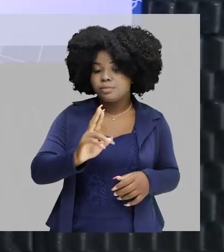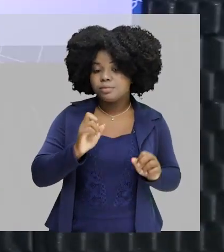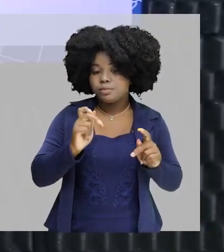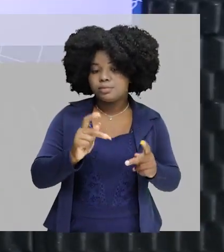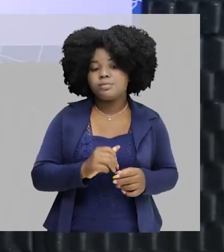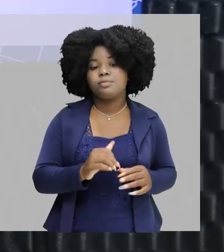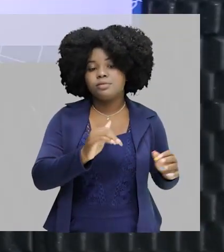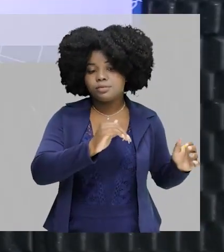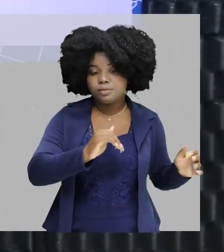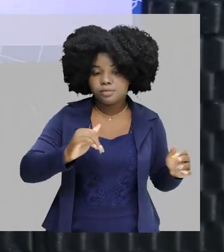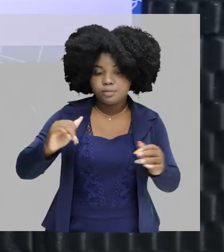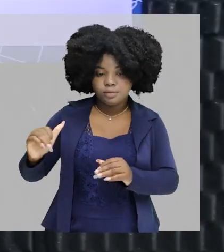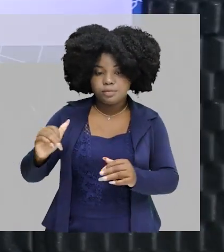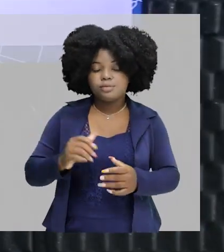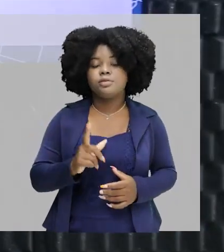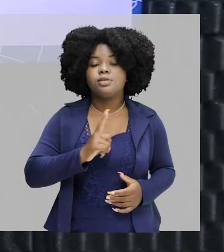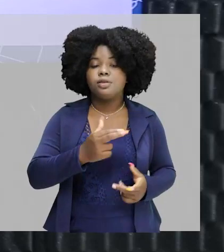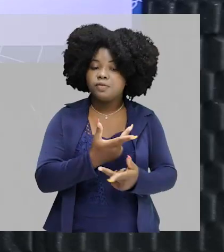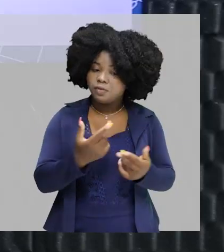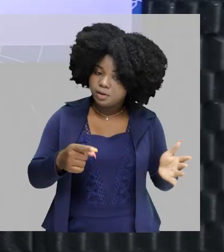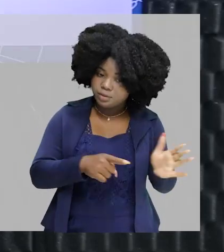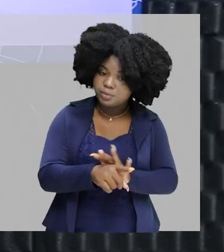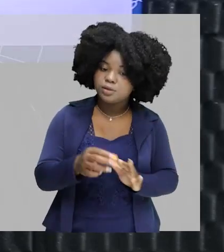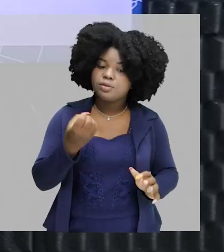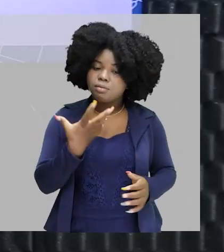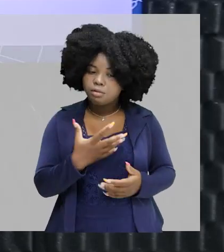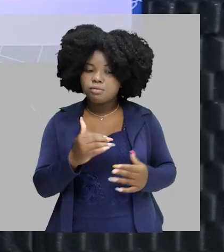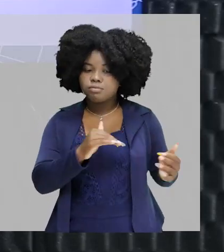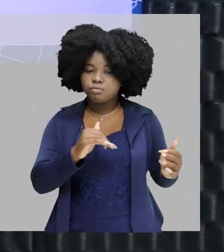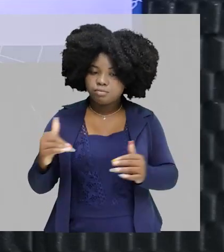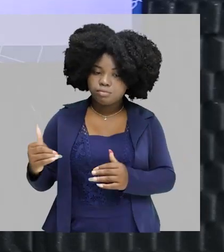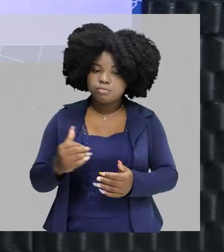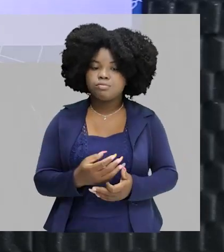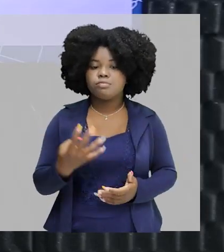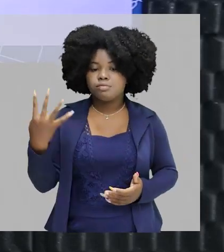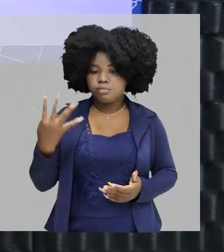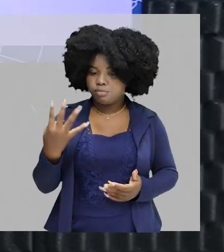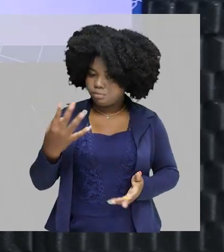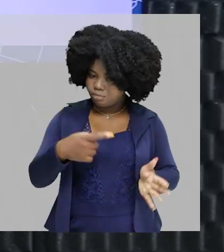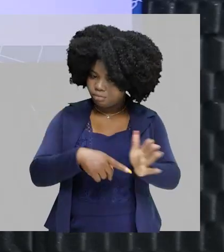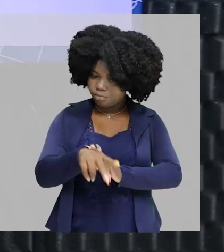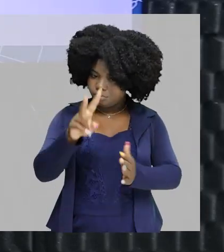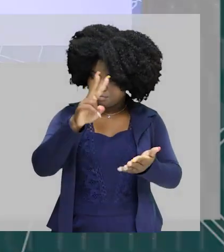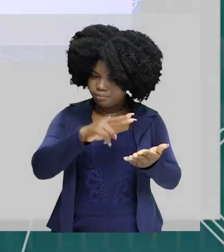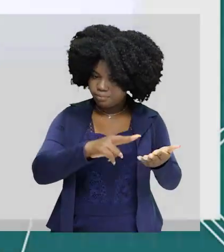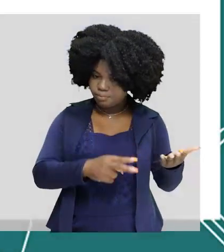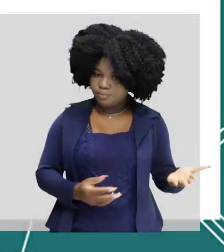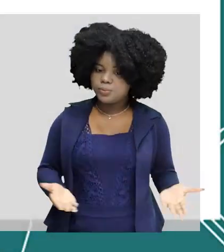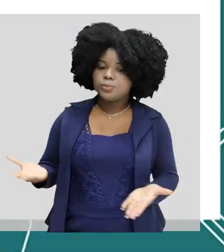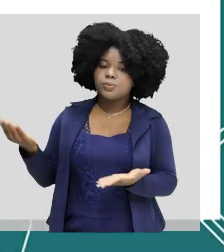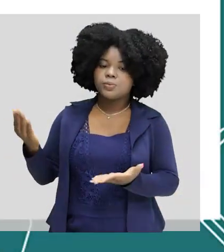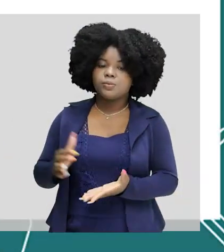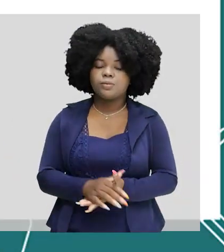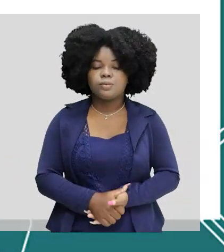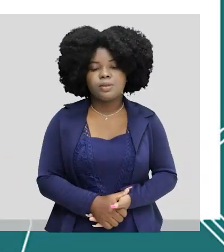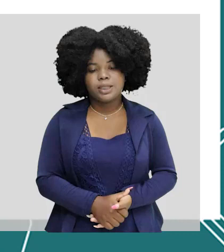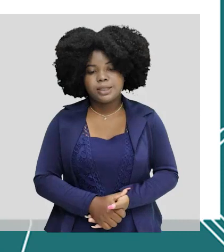Belezinha? Bora evoluir que tem mais questão legal aí para a gente responder. Olha o que a quarta questão nos